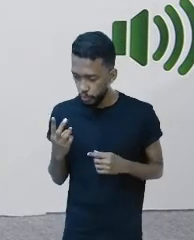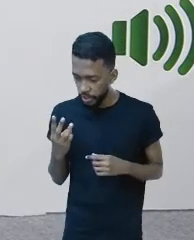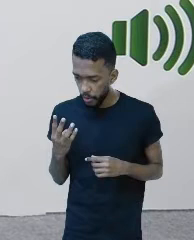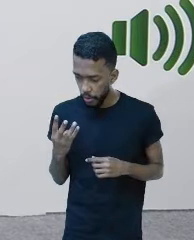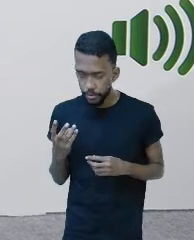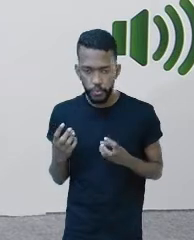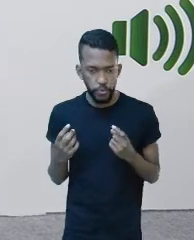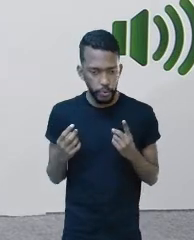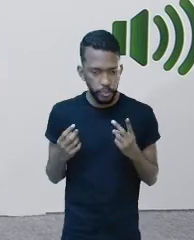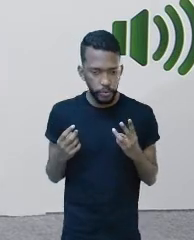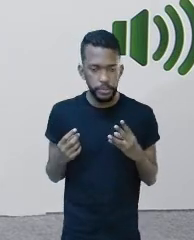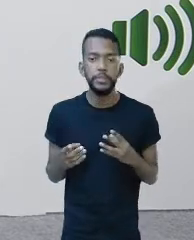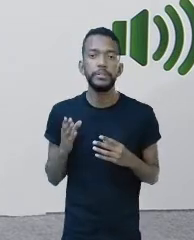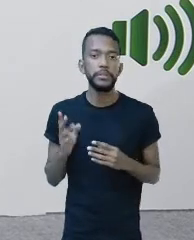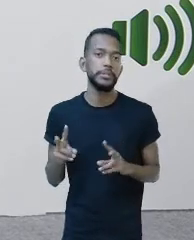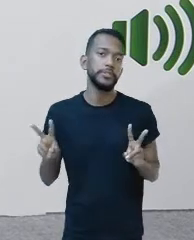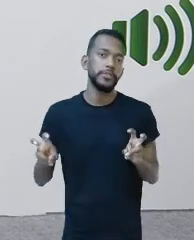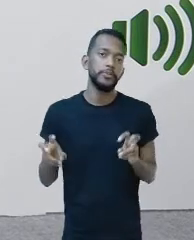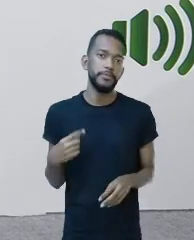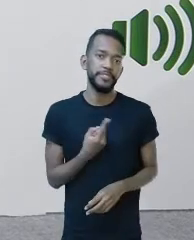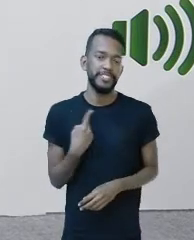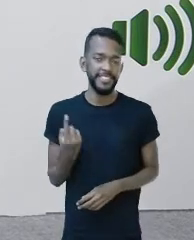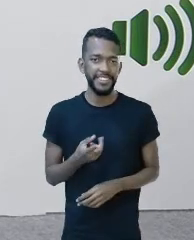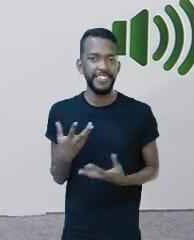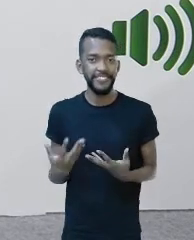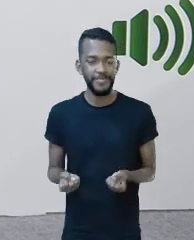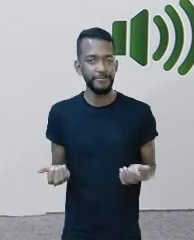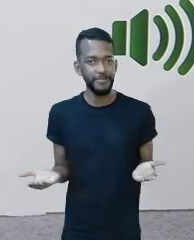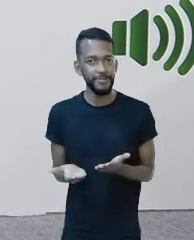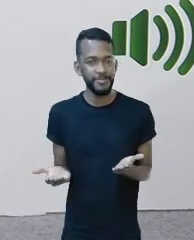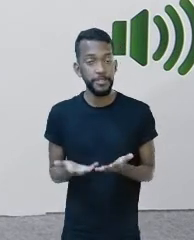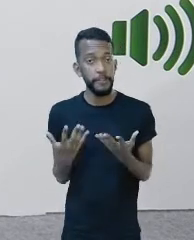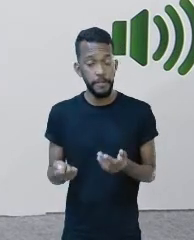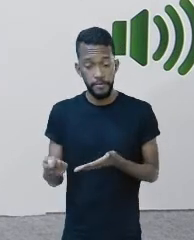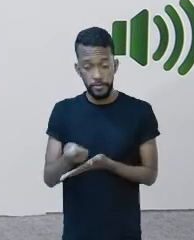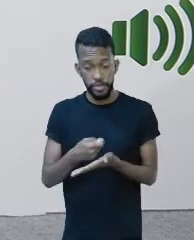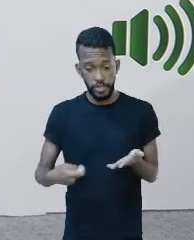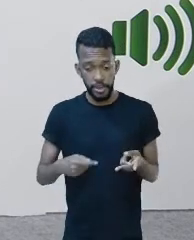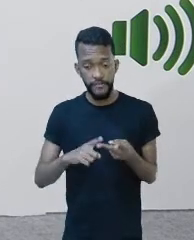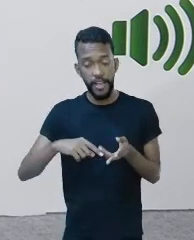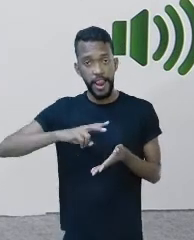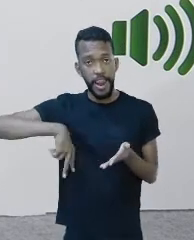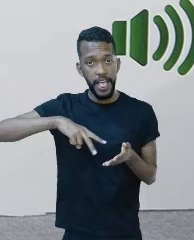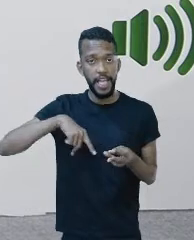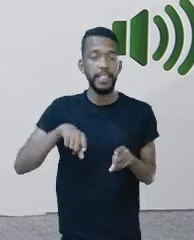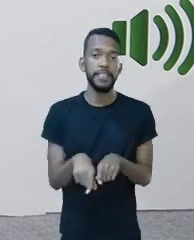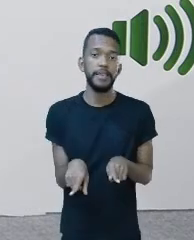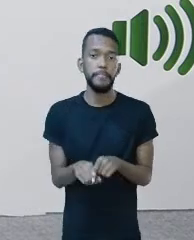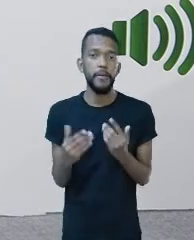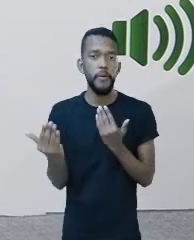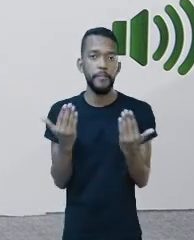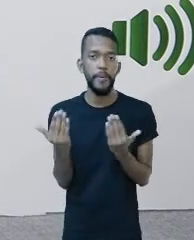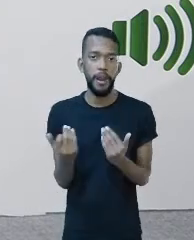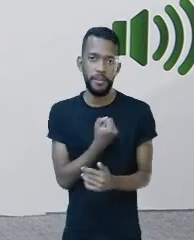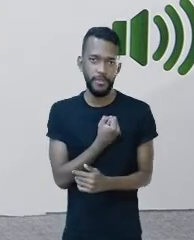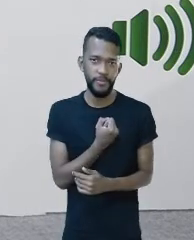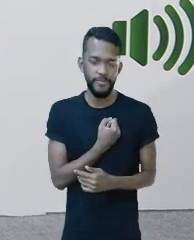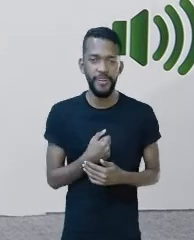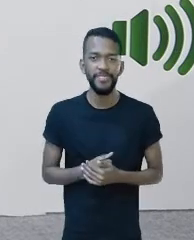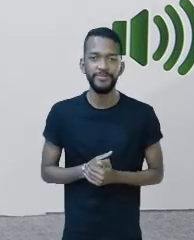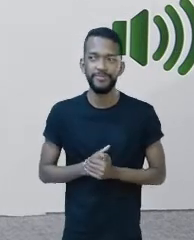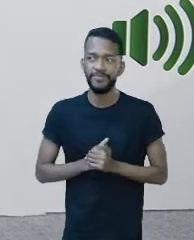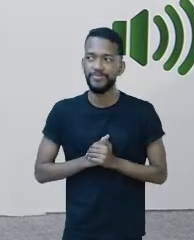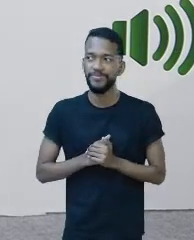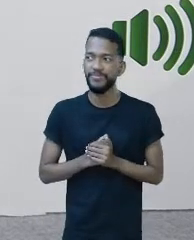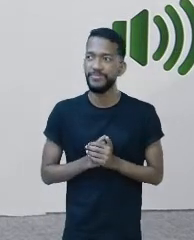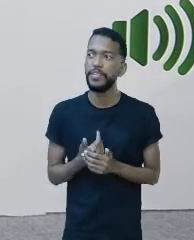sobre contagem é o nosso assunto de hoje. Vamos escrever, ler e comparar esses números. Olha